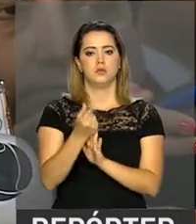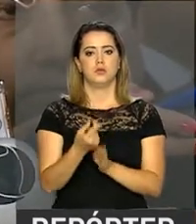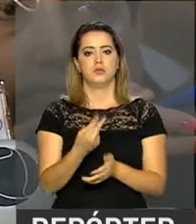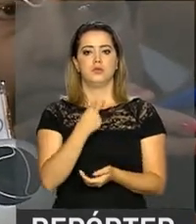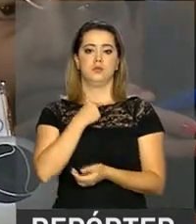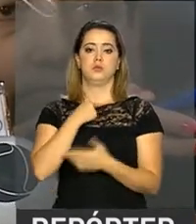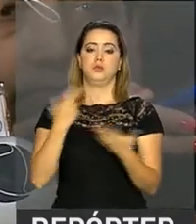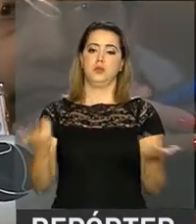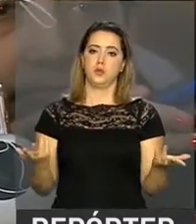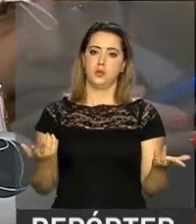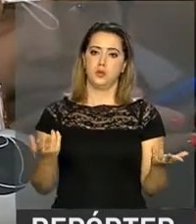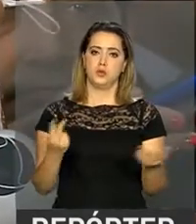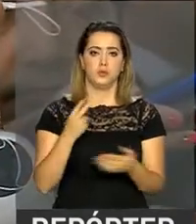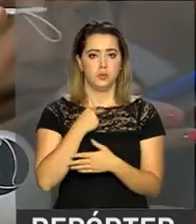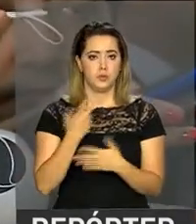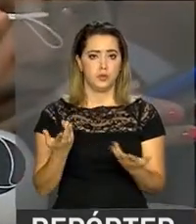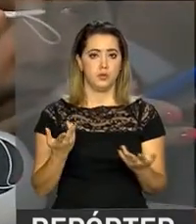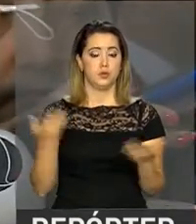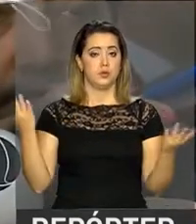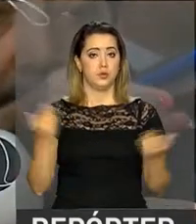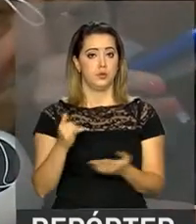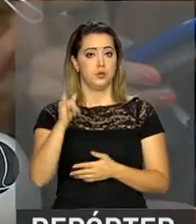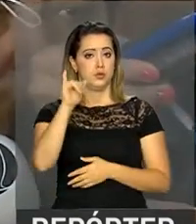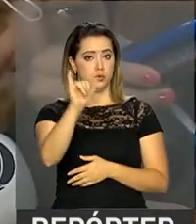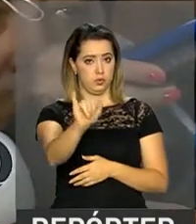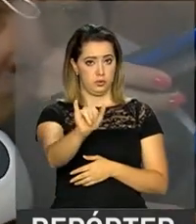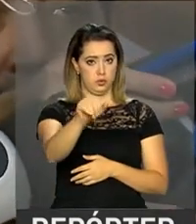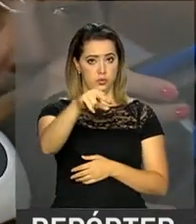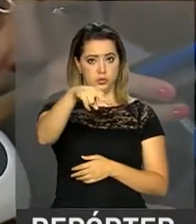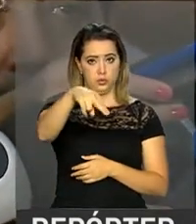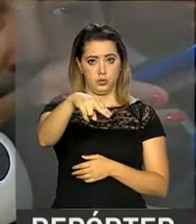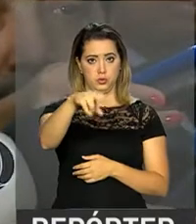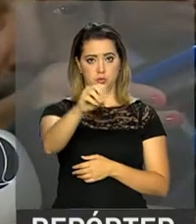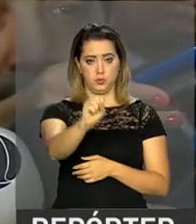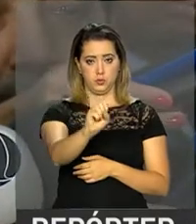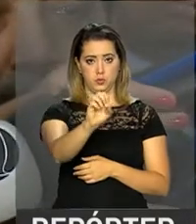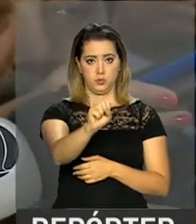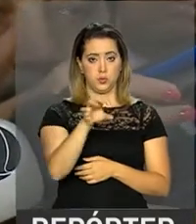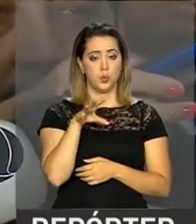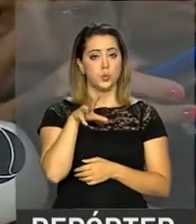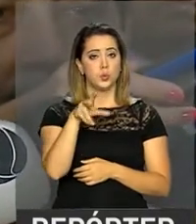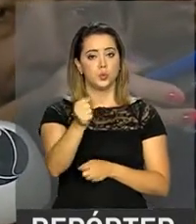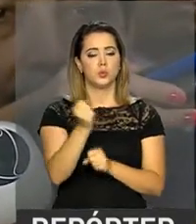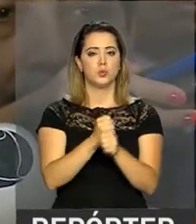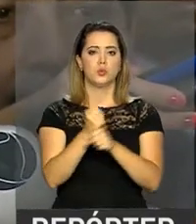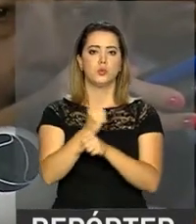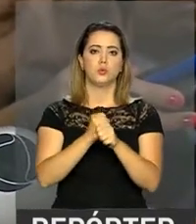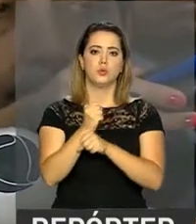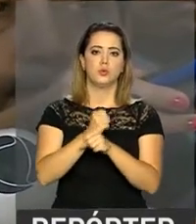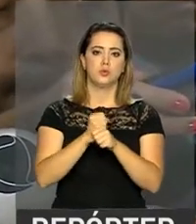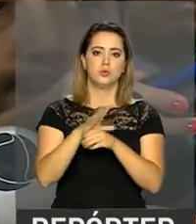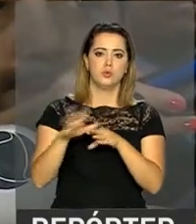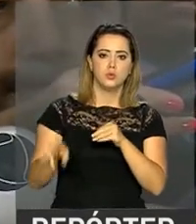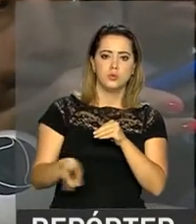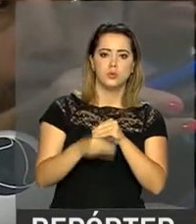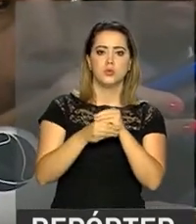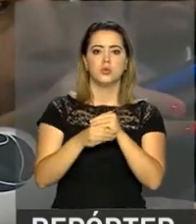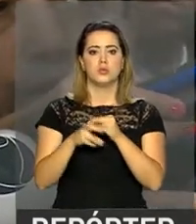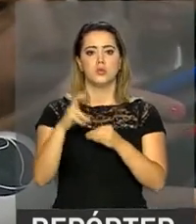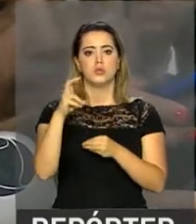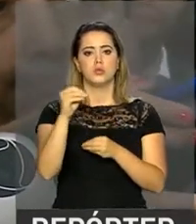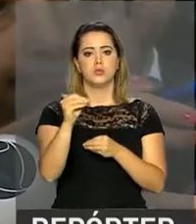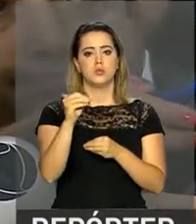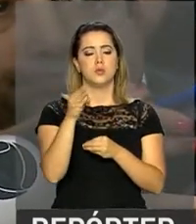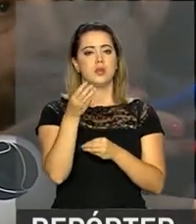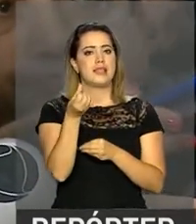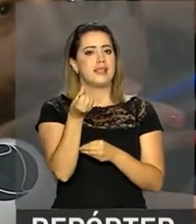condição. Não tem condição da Previdência, toda a Previdência, todo ano, incrementar despesas na ordem de 50,